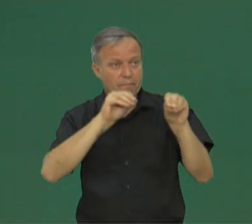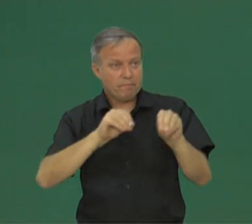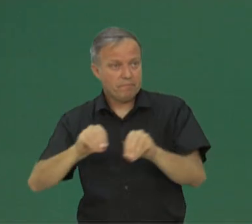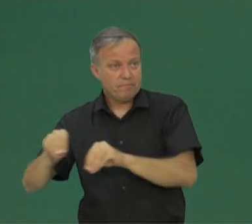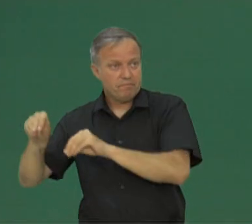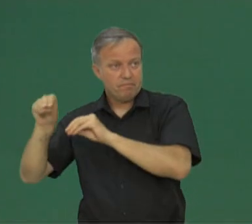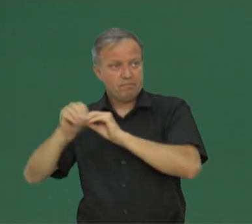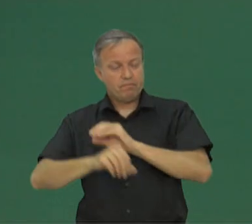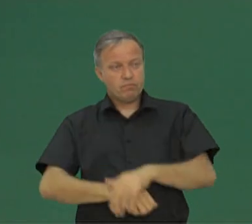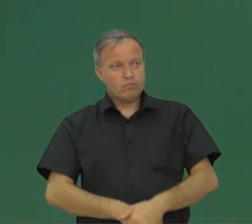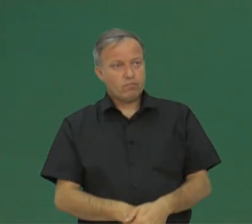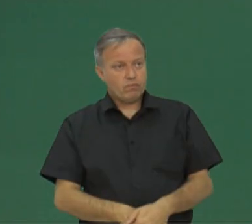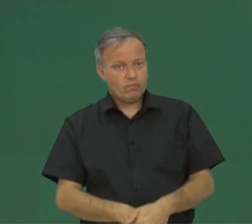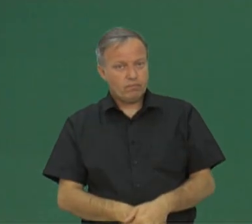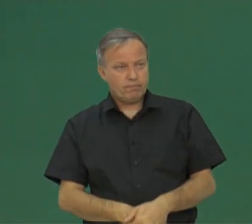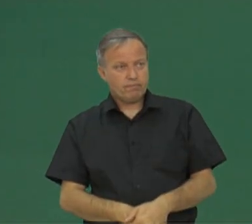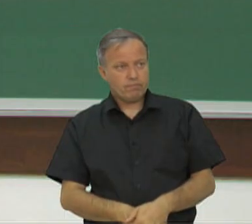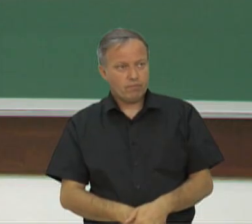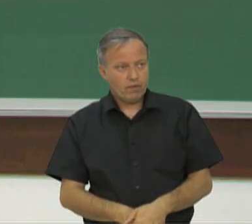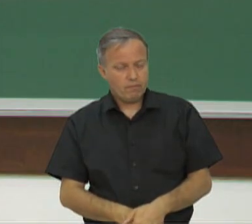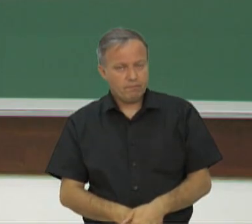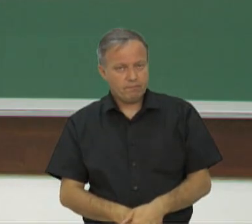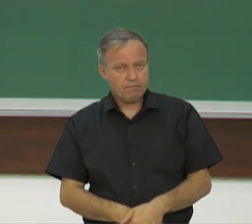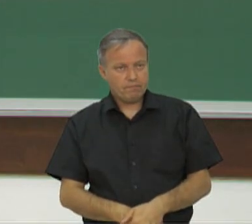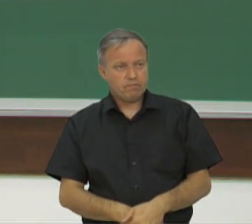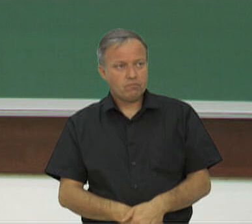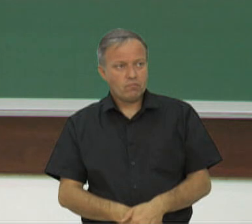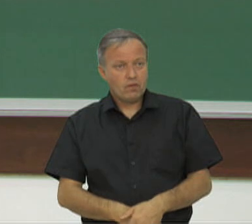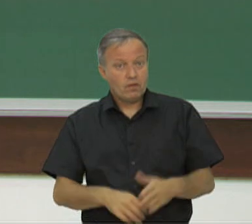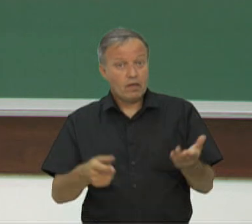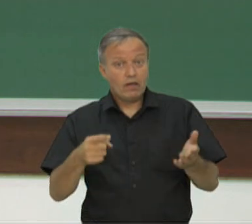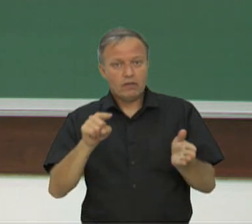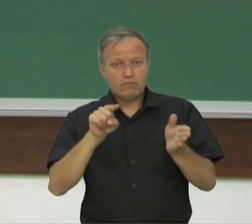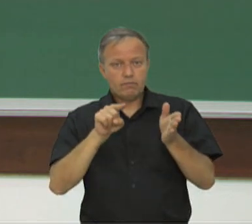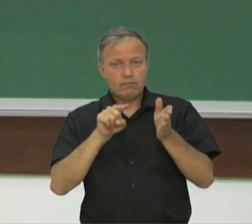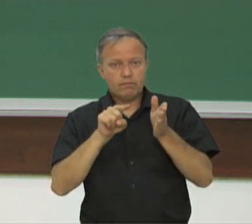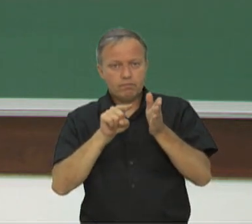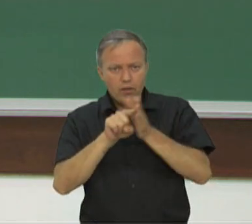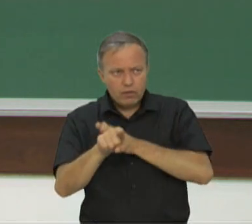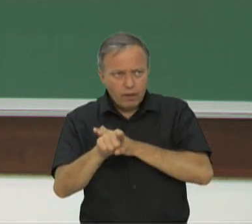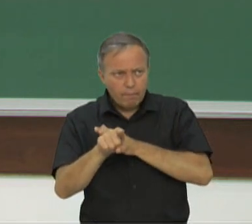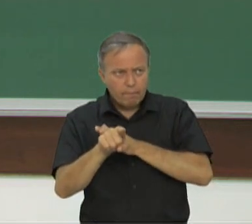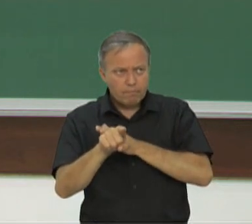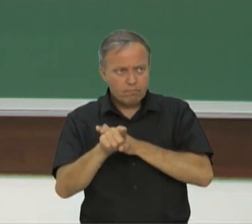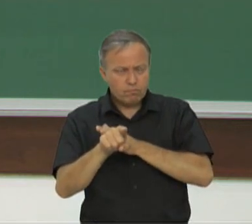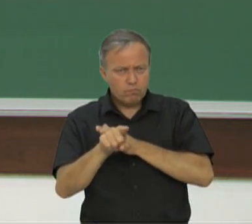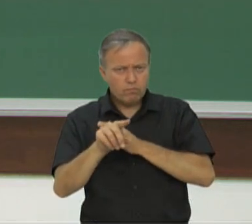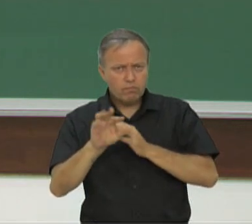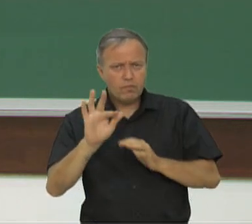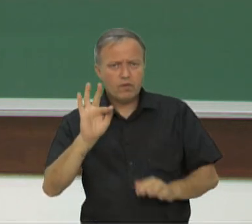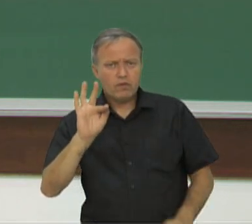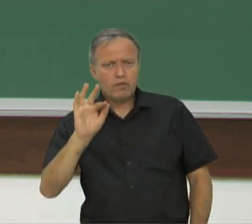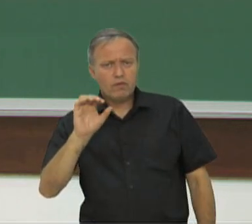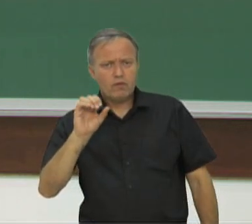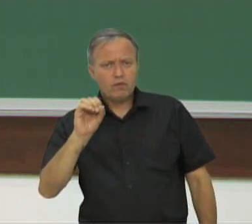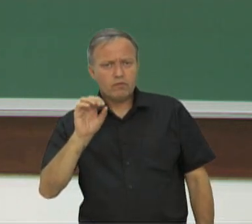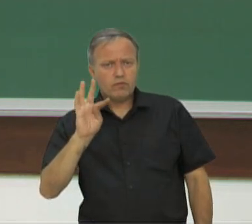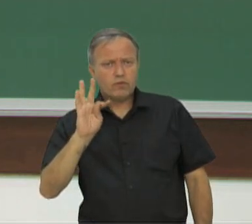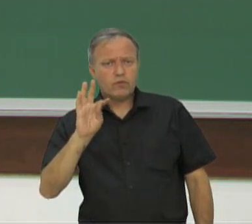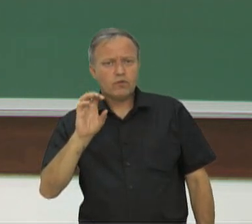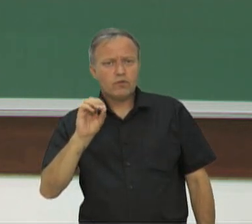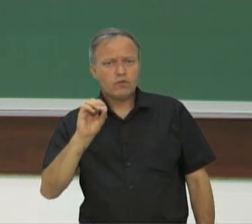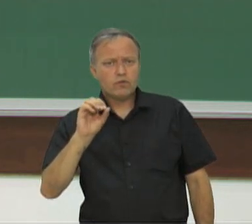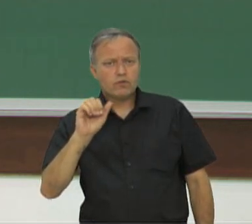frente com uma questãozinha para vocês responderem sobre a foto, ação, tudo isso que eu falei para vocês agora,